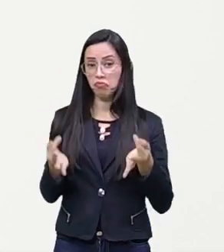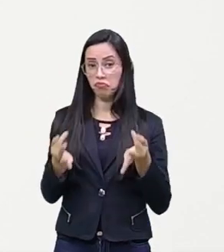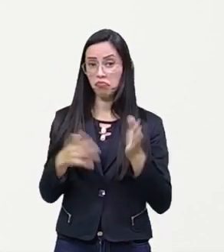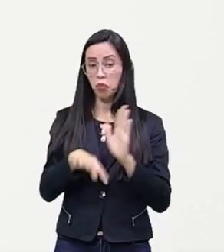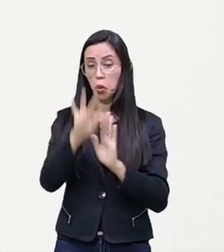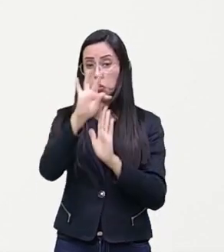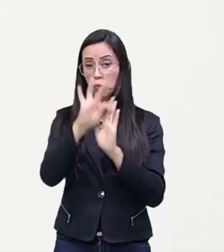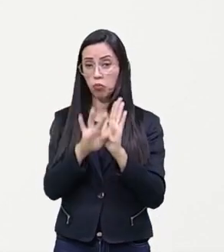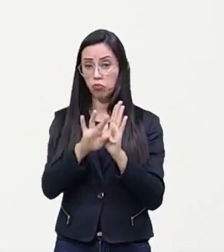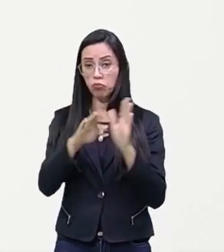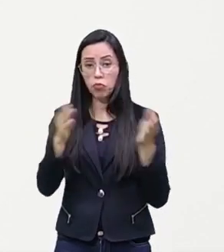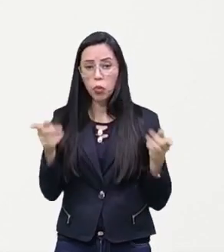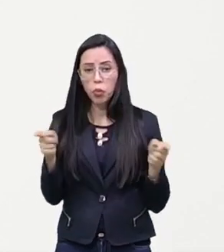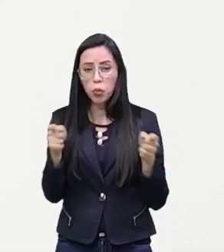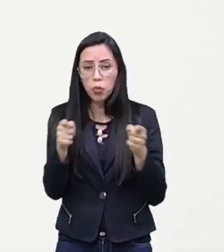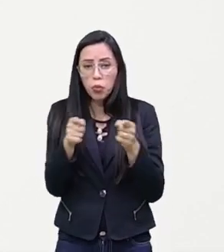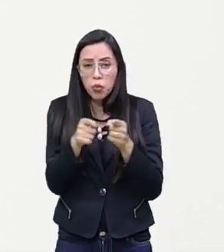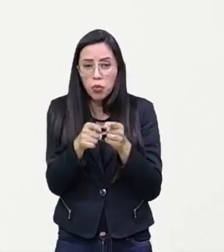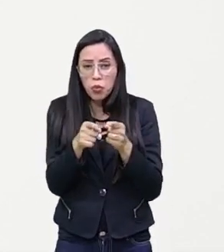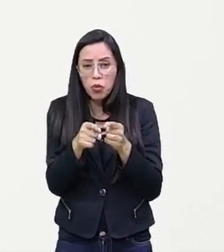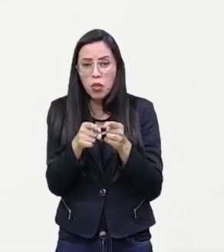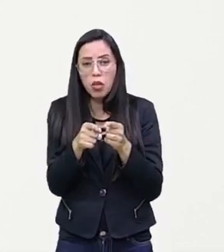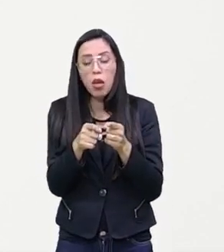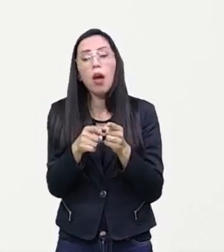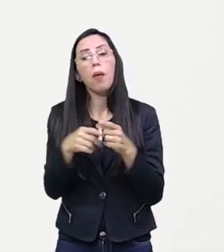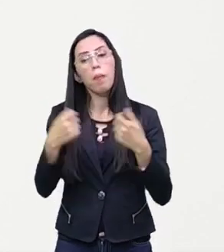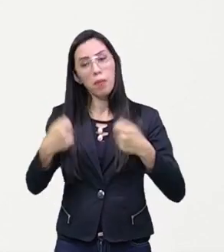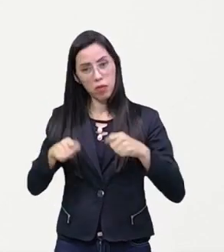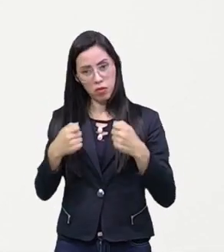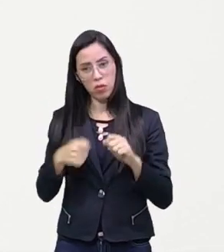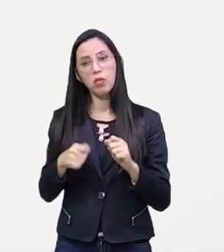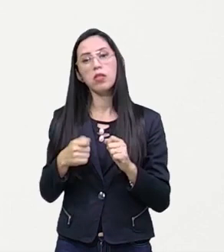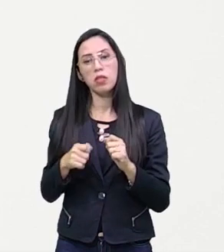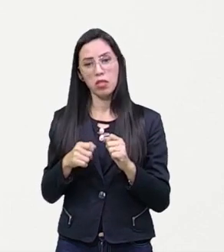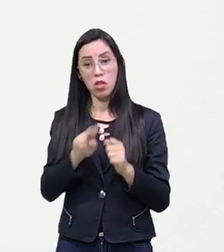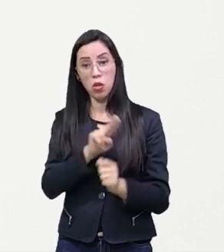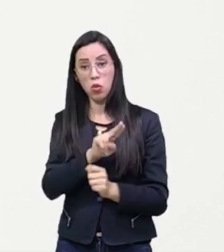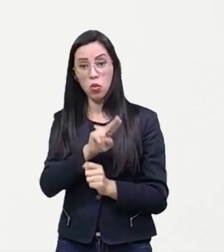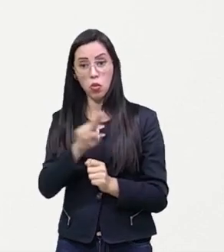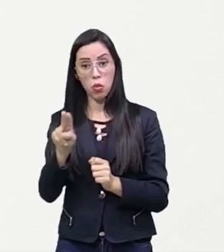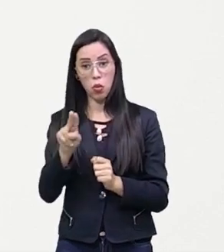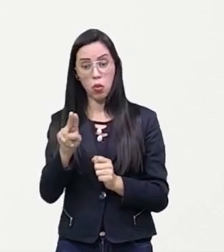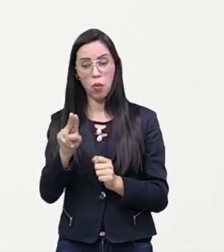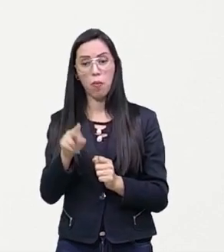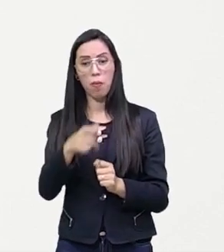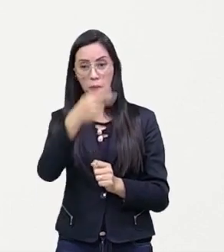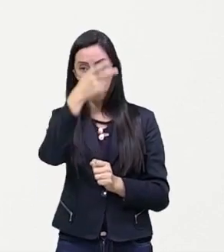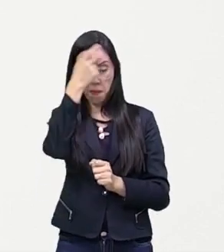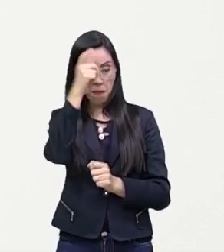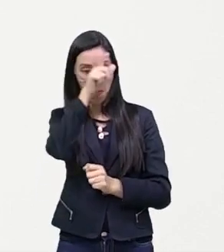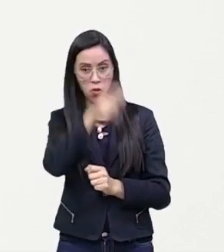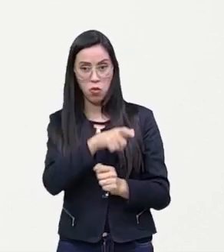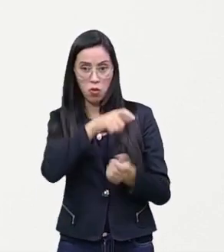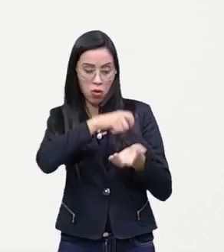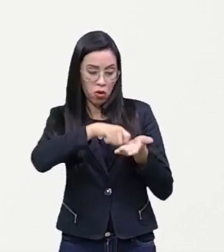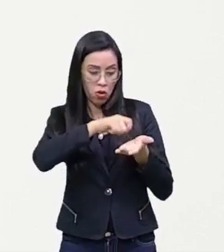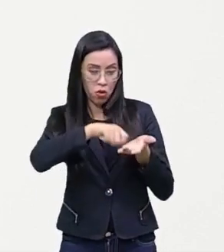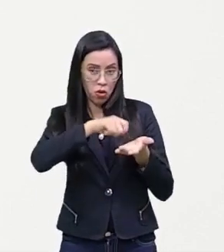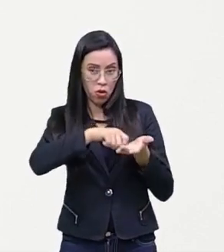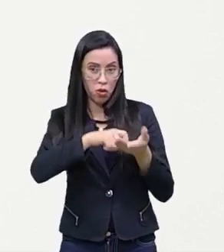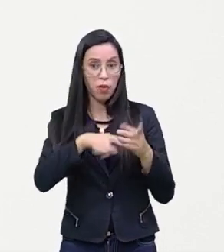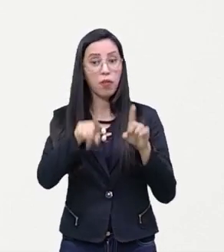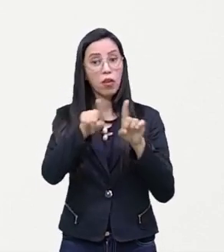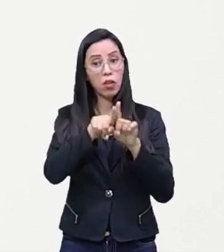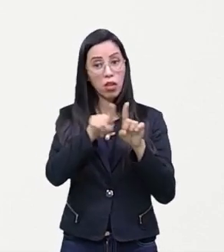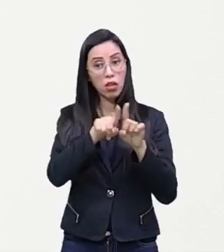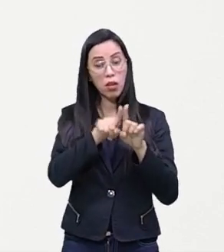ser breve. E deve-se colocar o nome do destinatário e do emissor, né? O